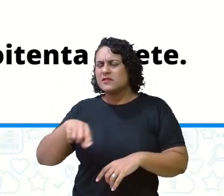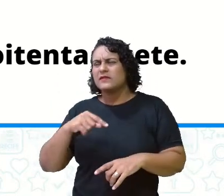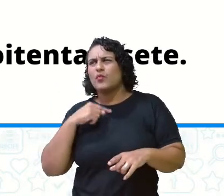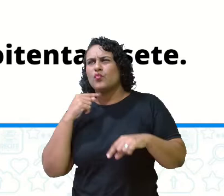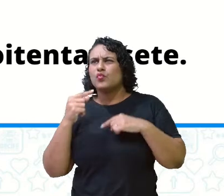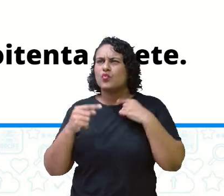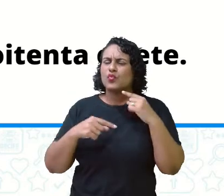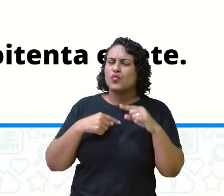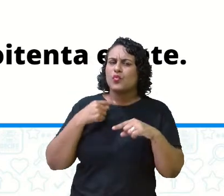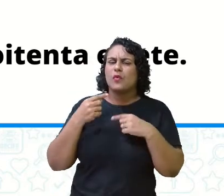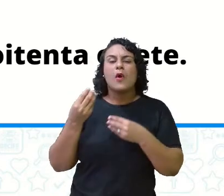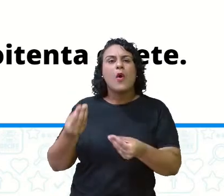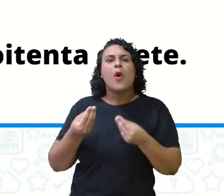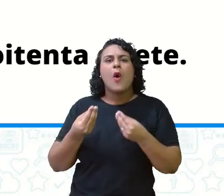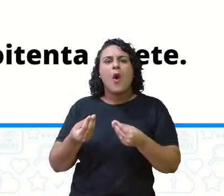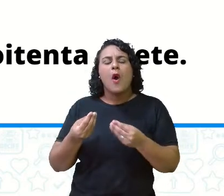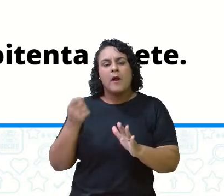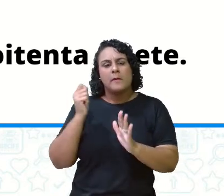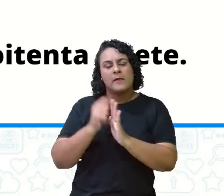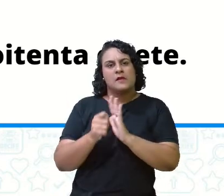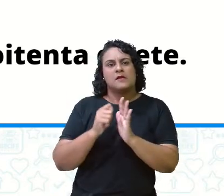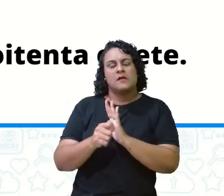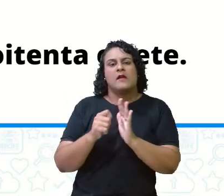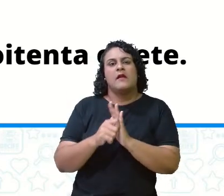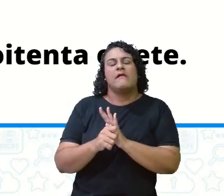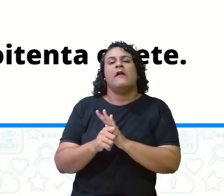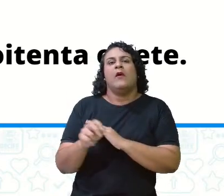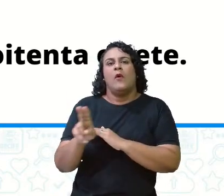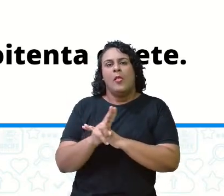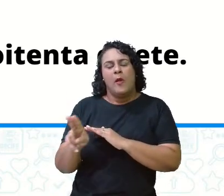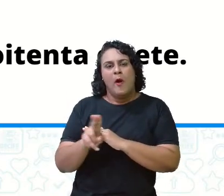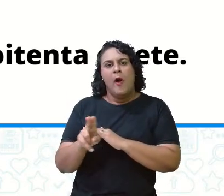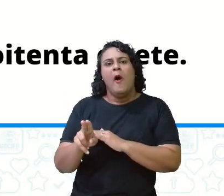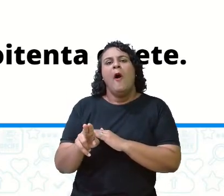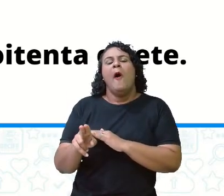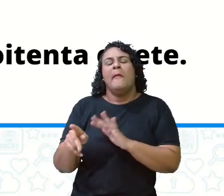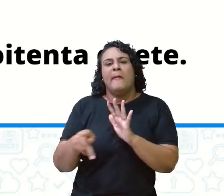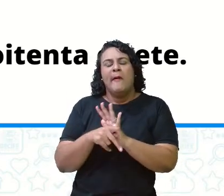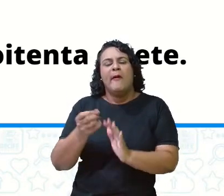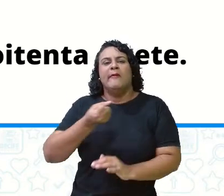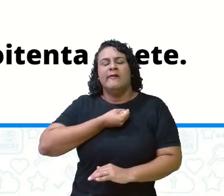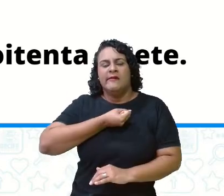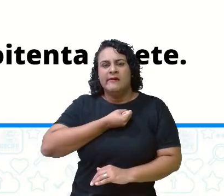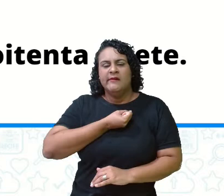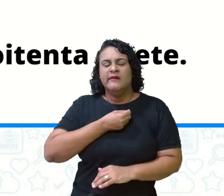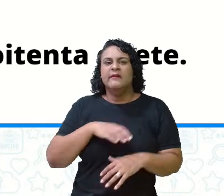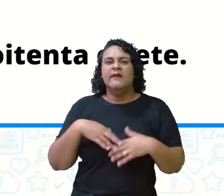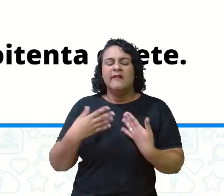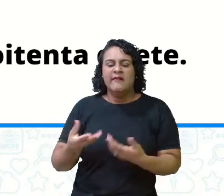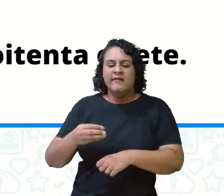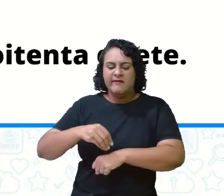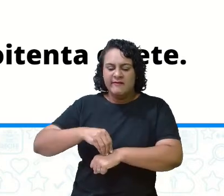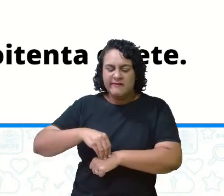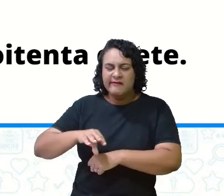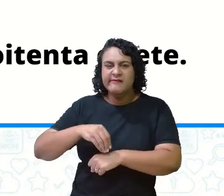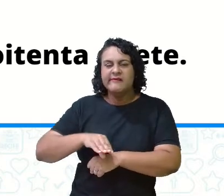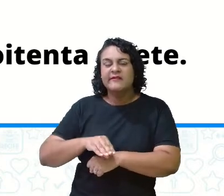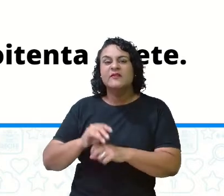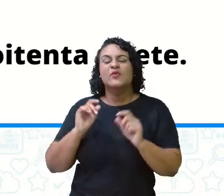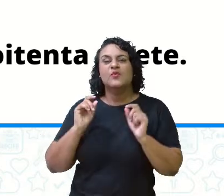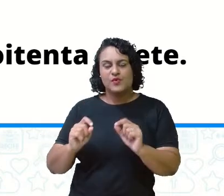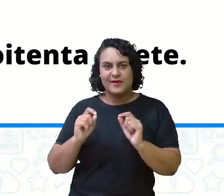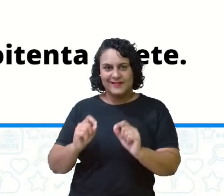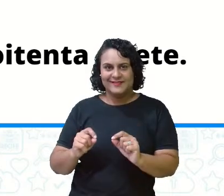dúvida de como escrever esses números, não é? O que é que eu dou como dica para